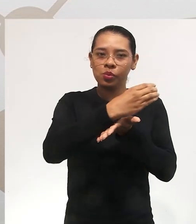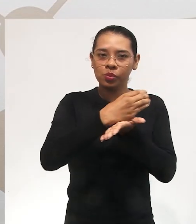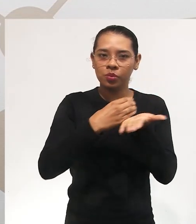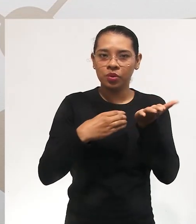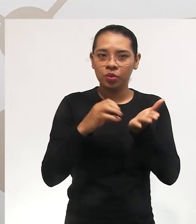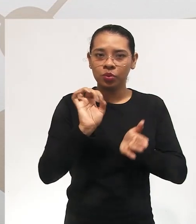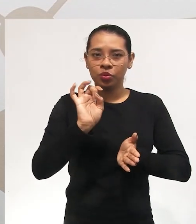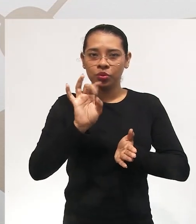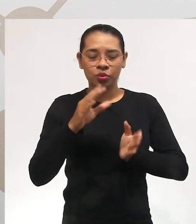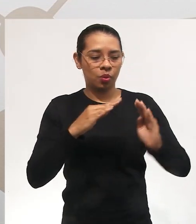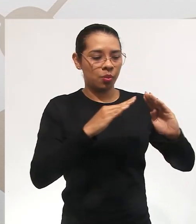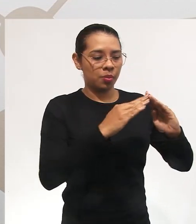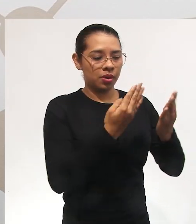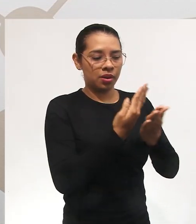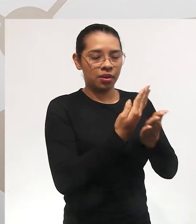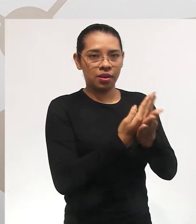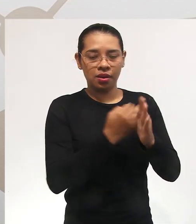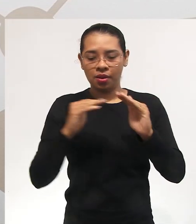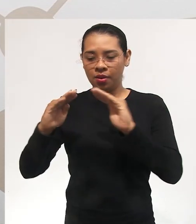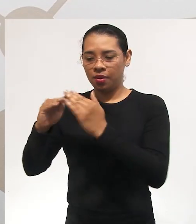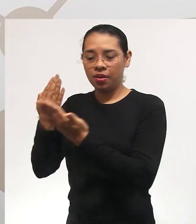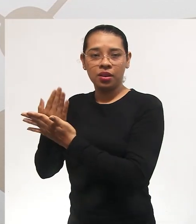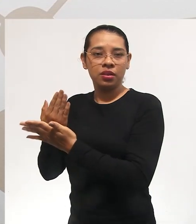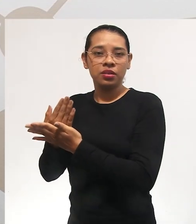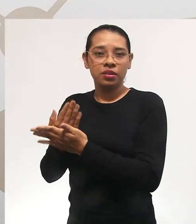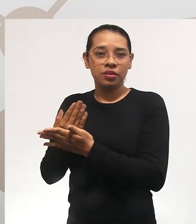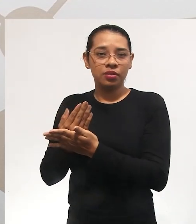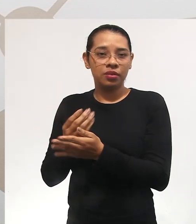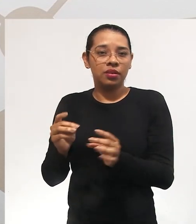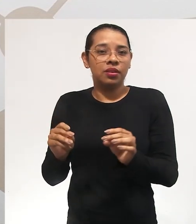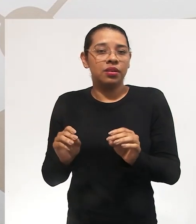os interesses locais. Inclusive, nós tivemos,